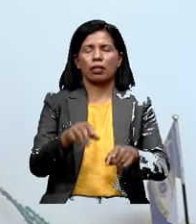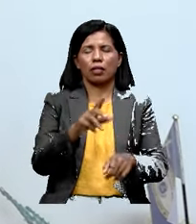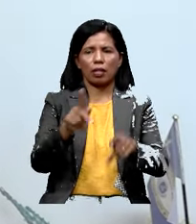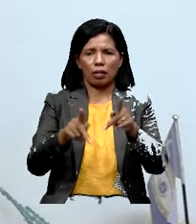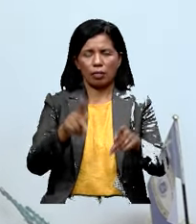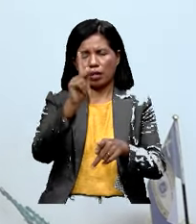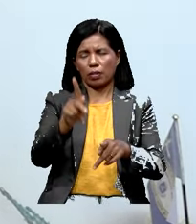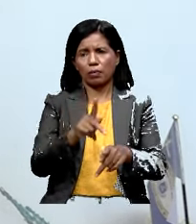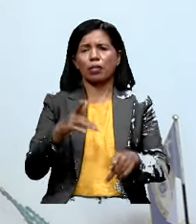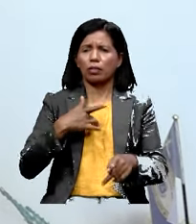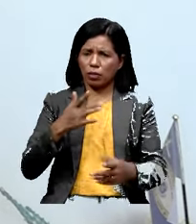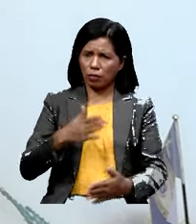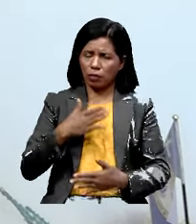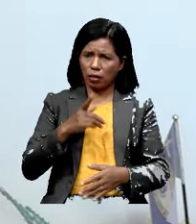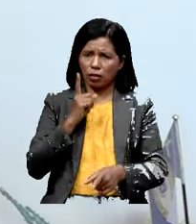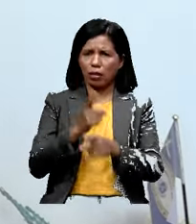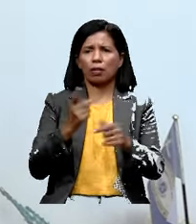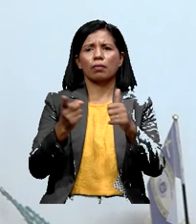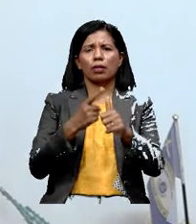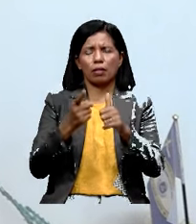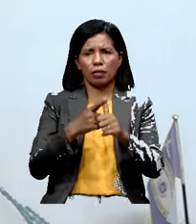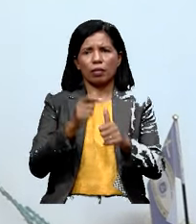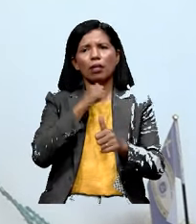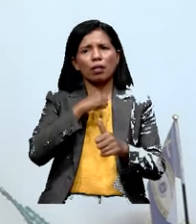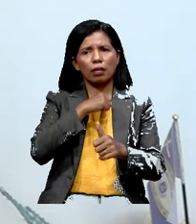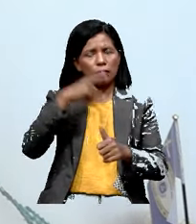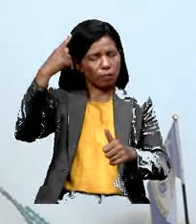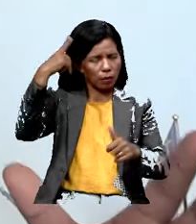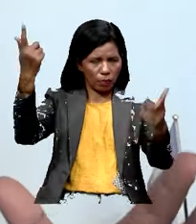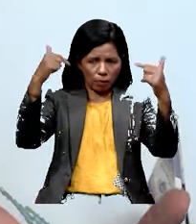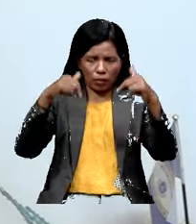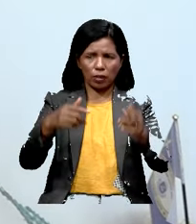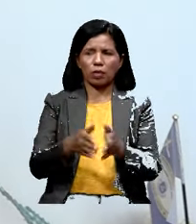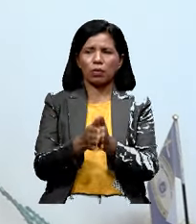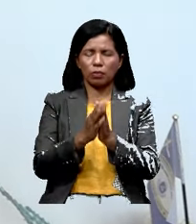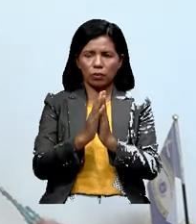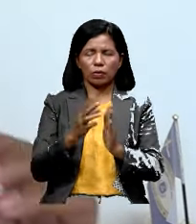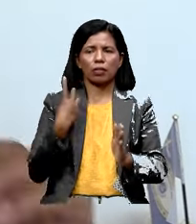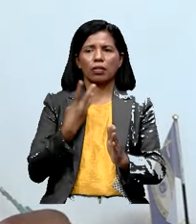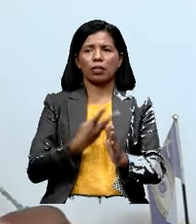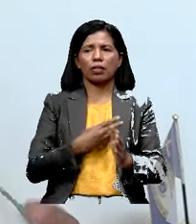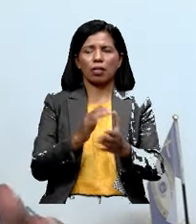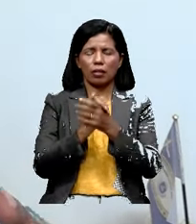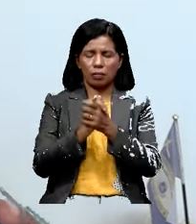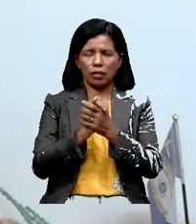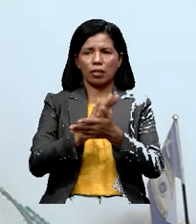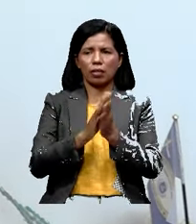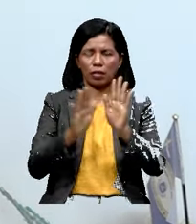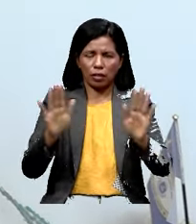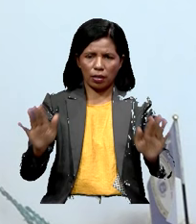sente orgulho tebes em primeiro mane papa maine husu atuita hamet indame